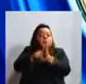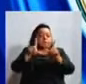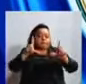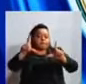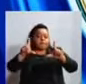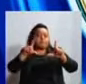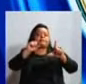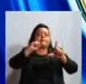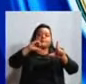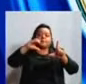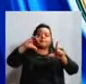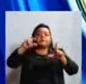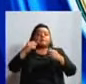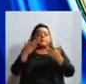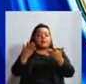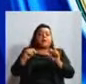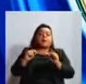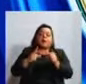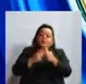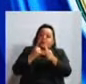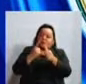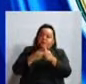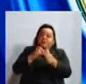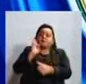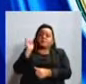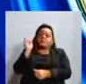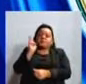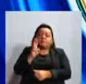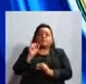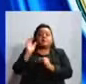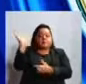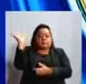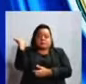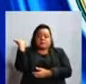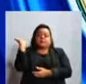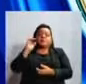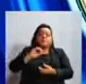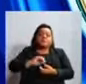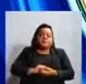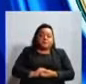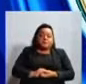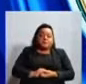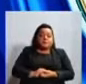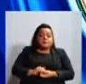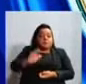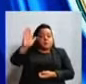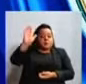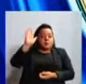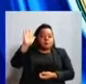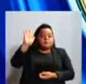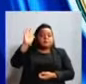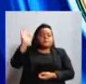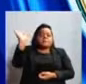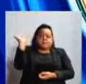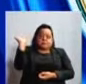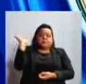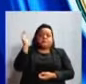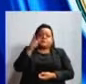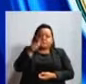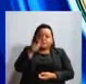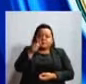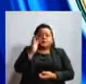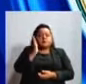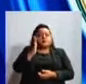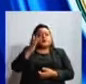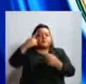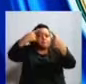apresentações, o primeiro candidato a responder é o candidato Lindomar Garçom. Candidato, o senhor já disputou